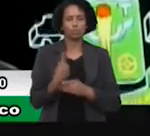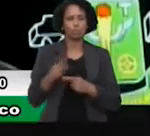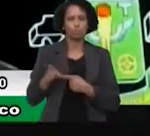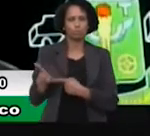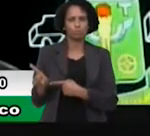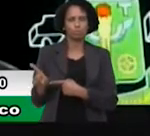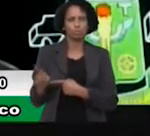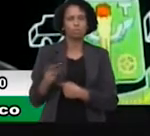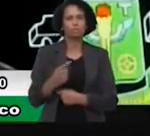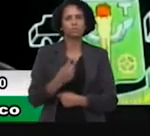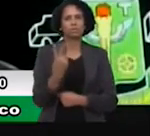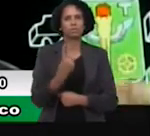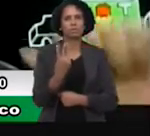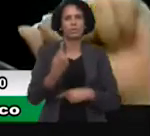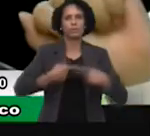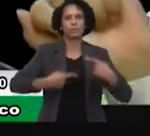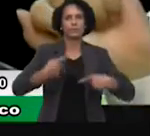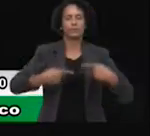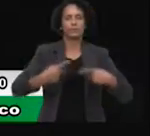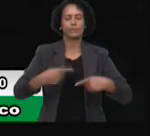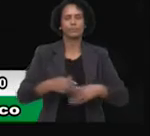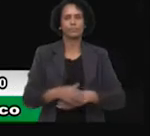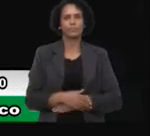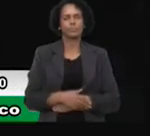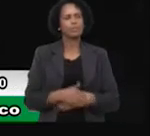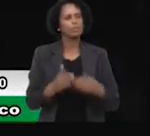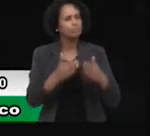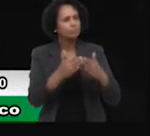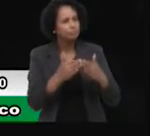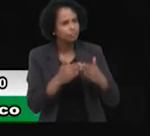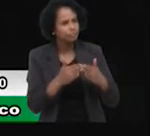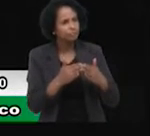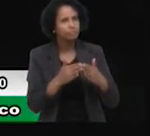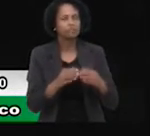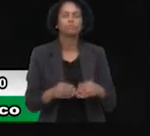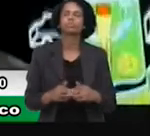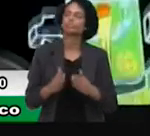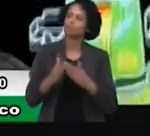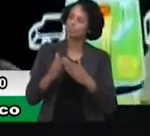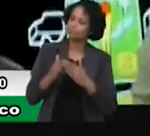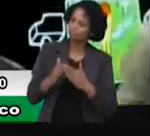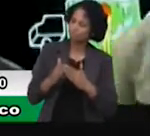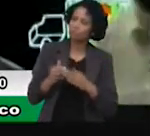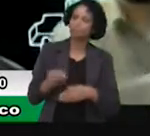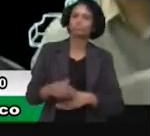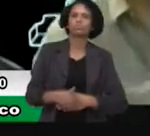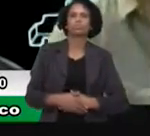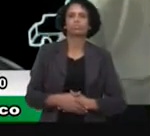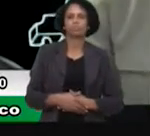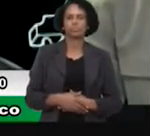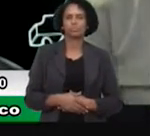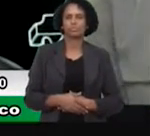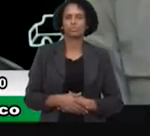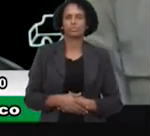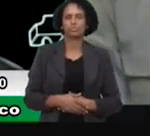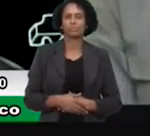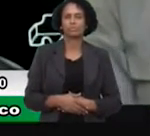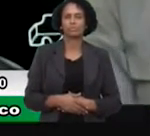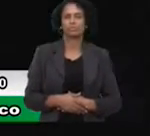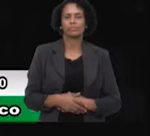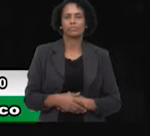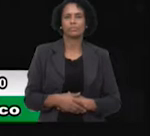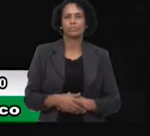discussão. Questão de ordem, senhor presidente. Questão de ordem, nosso vereador Mário. Senhor